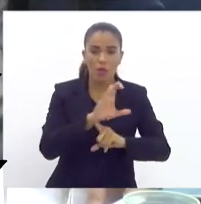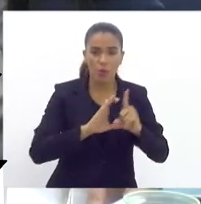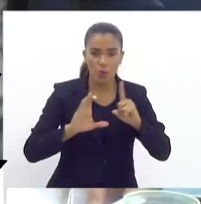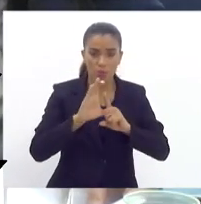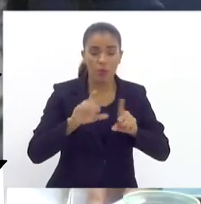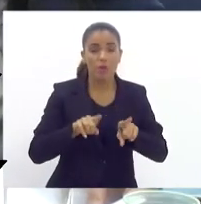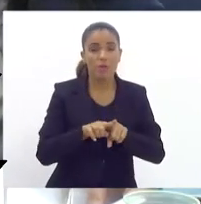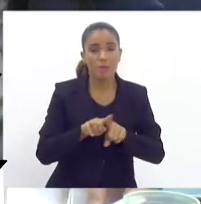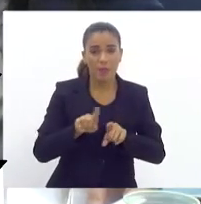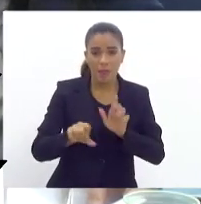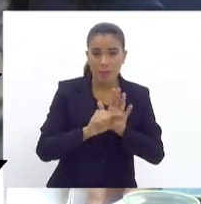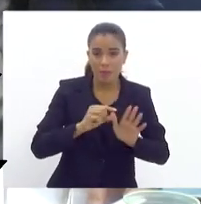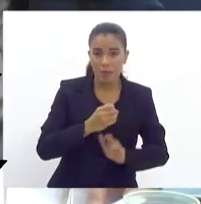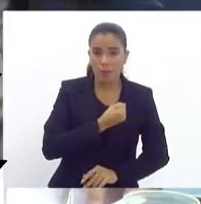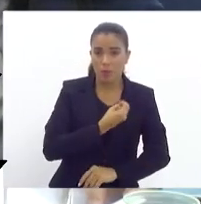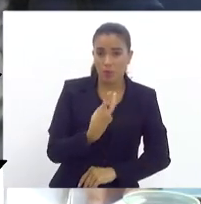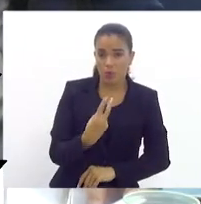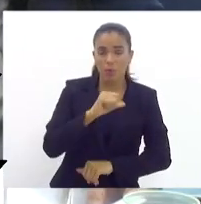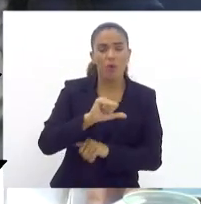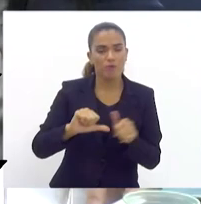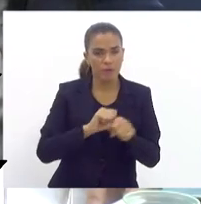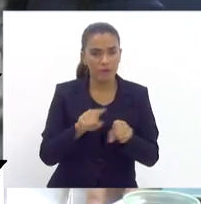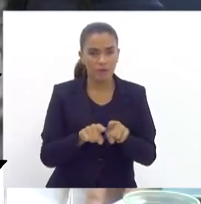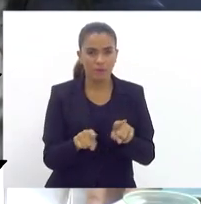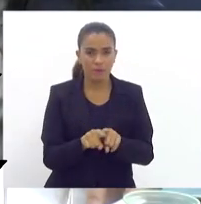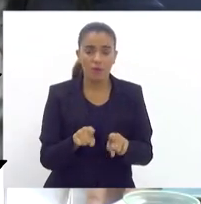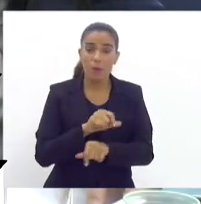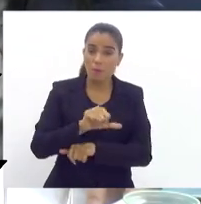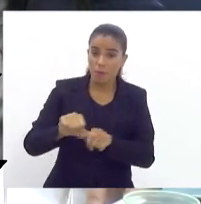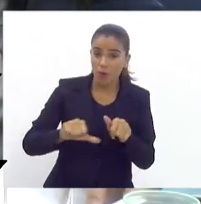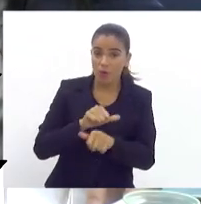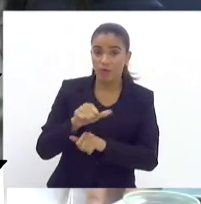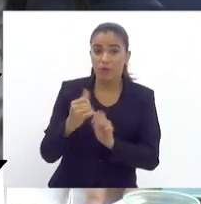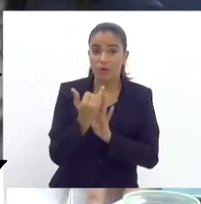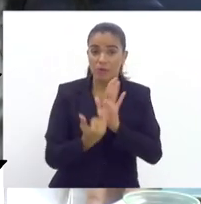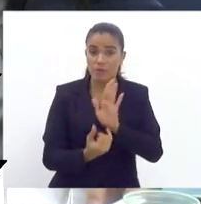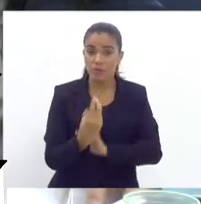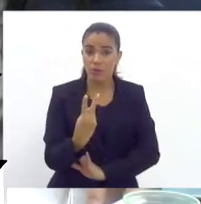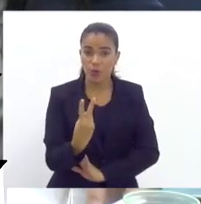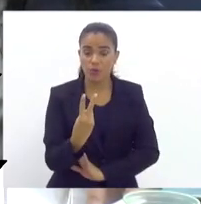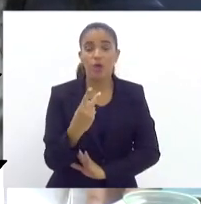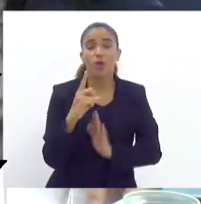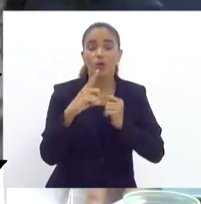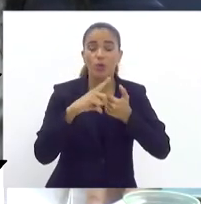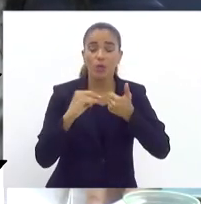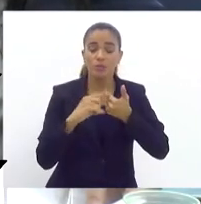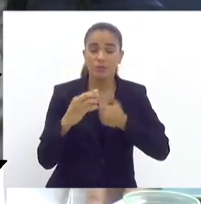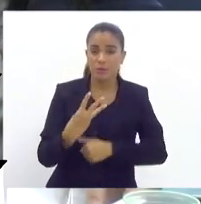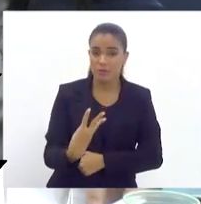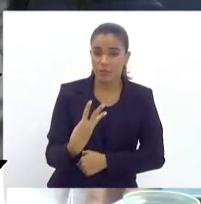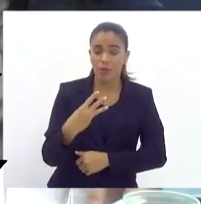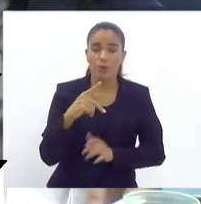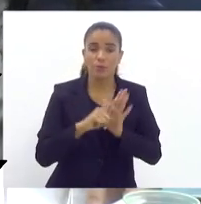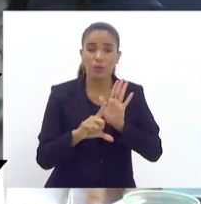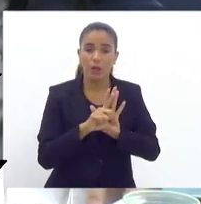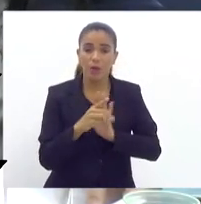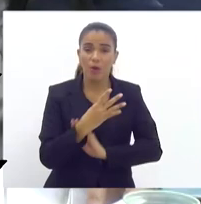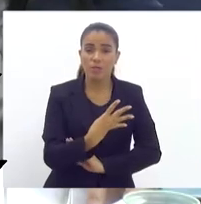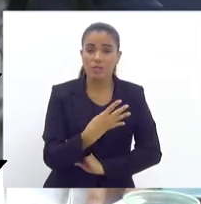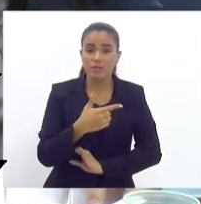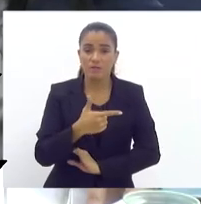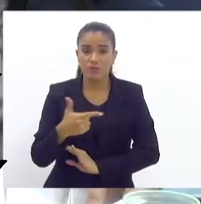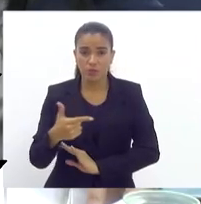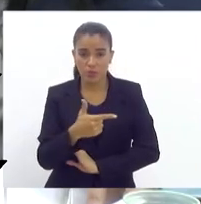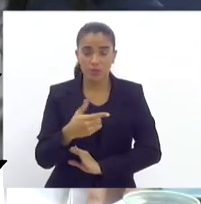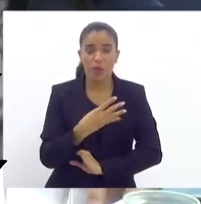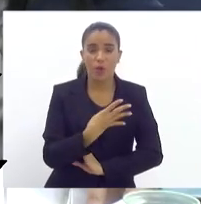a emenda número 2, também modificativa, modifica-se o inciso 2 do artigo 3º do projeto de lei 422 de